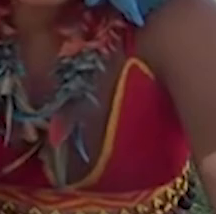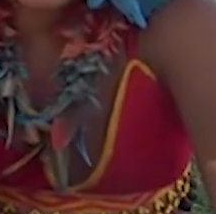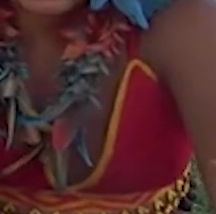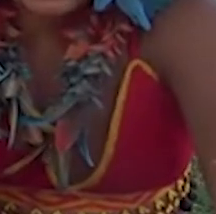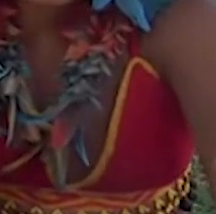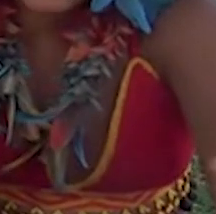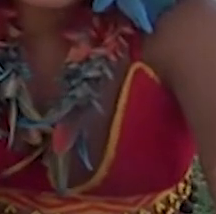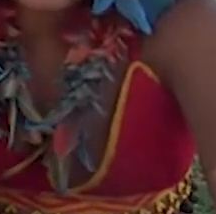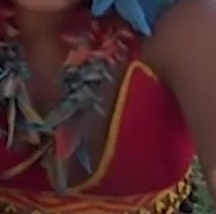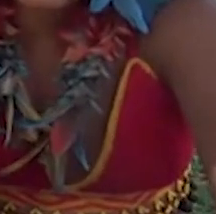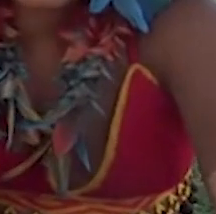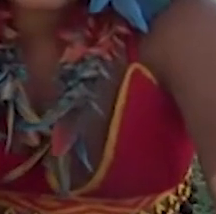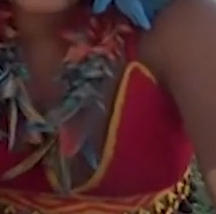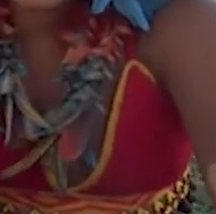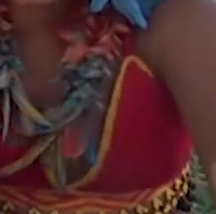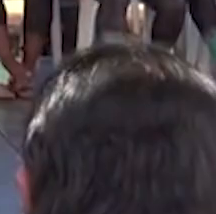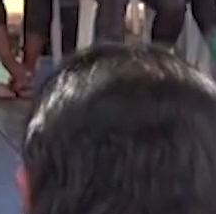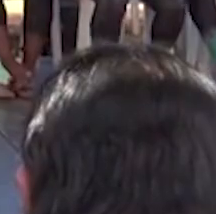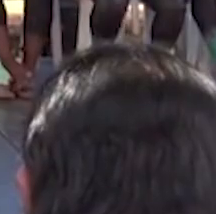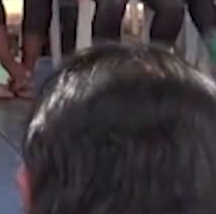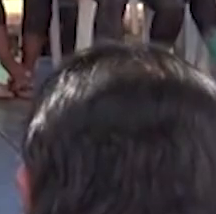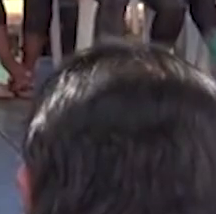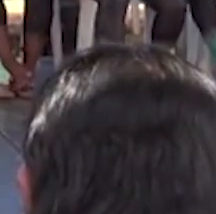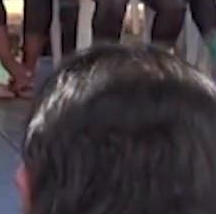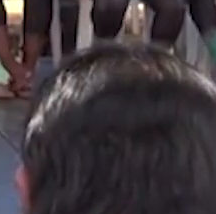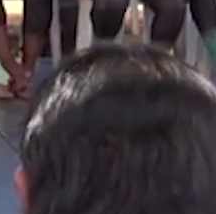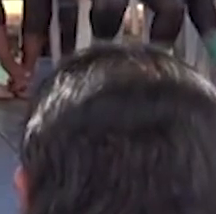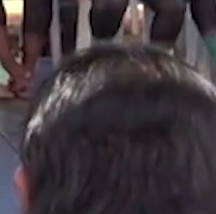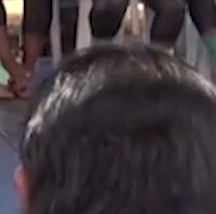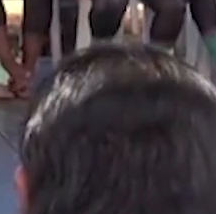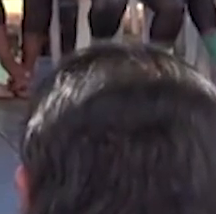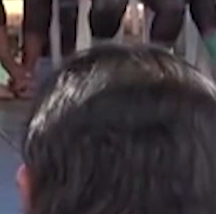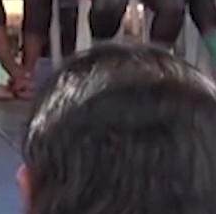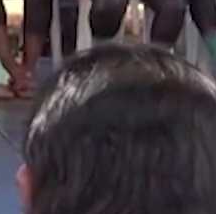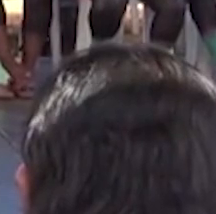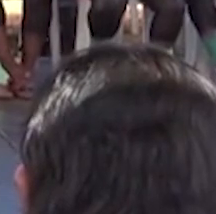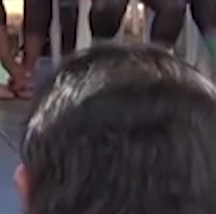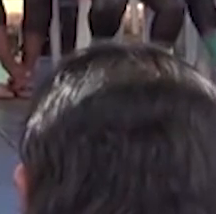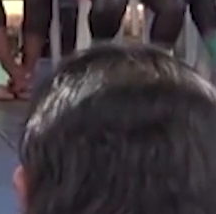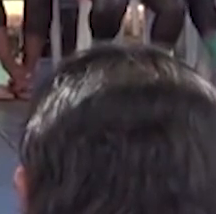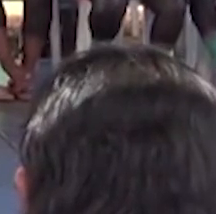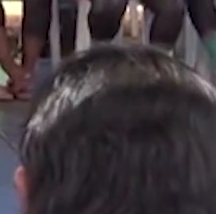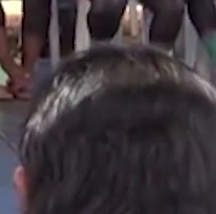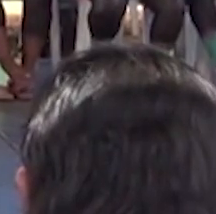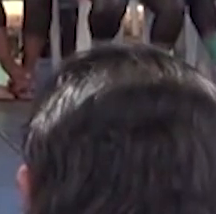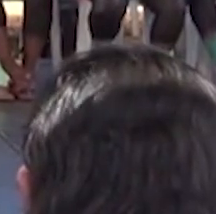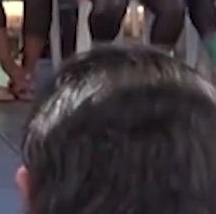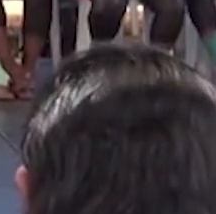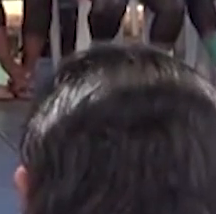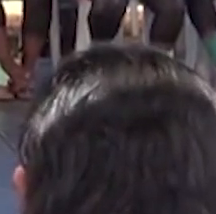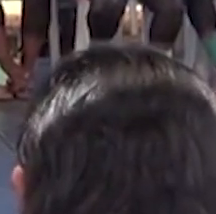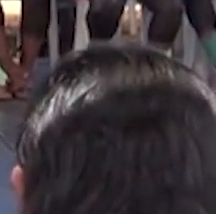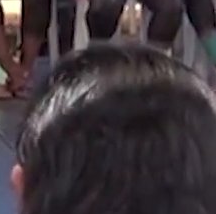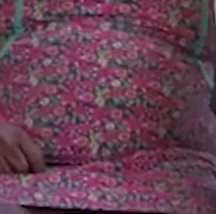Milhares de indígenas brasileiros estão acompanhados há uma semana em Brasília numa luta contra a mineração nos seus